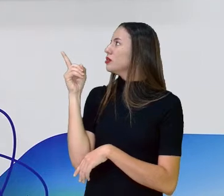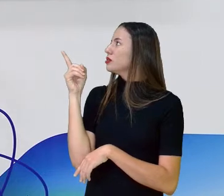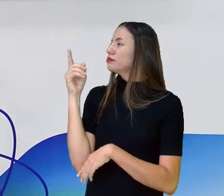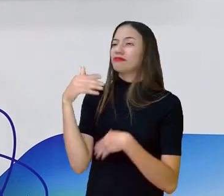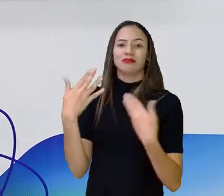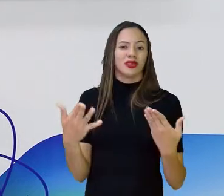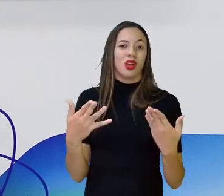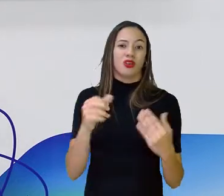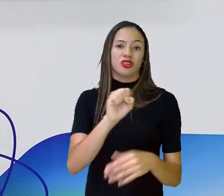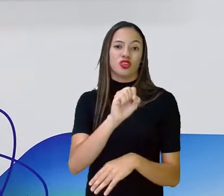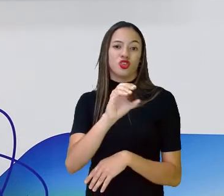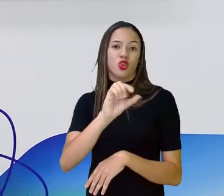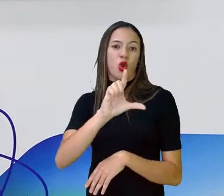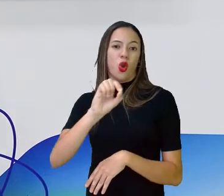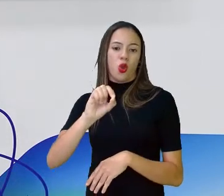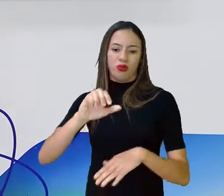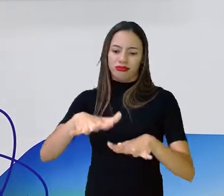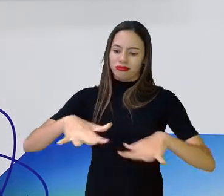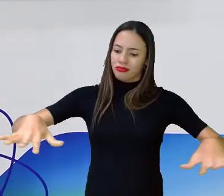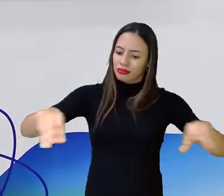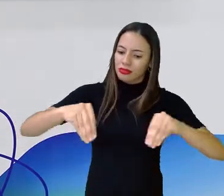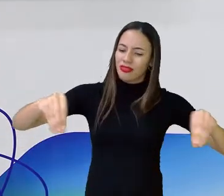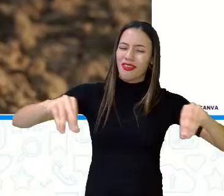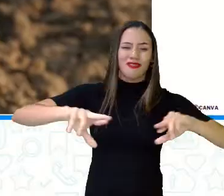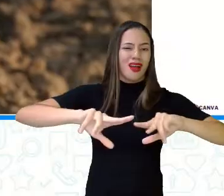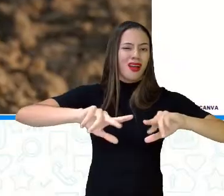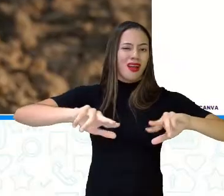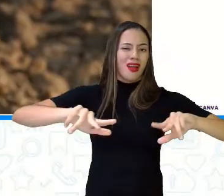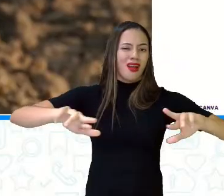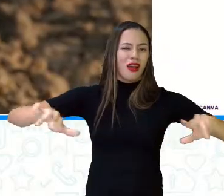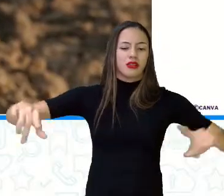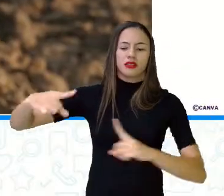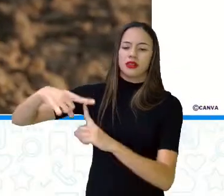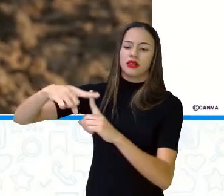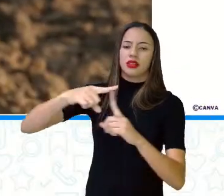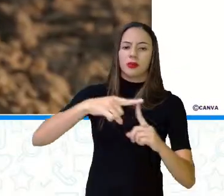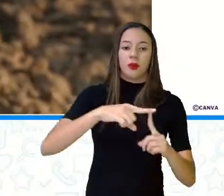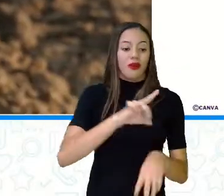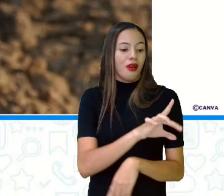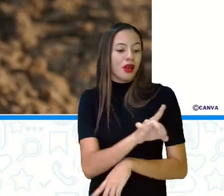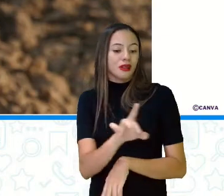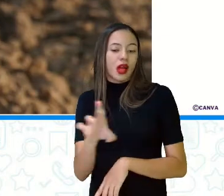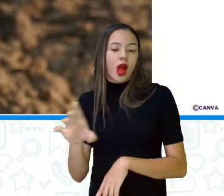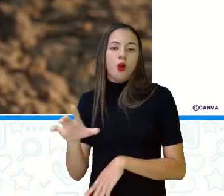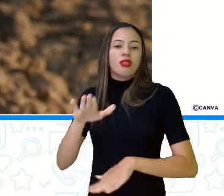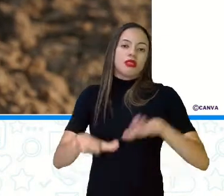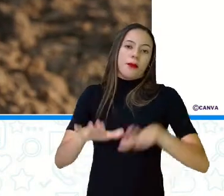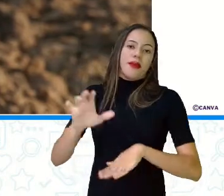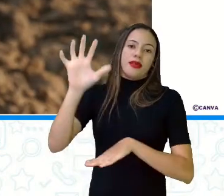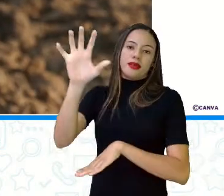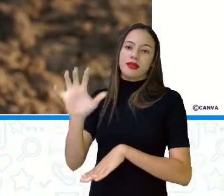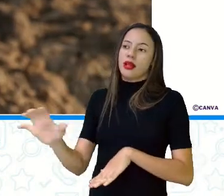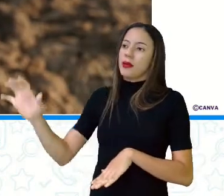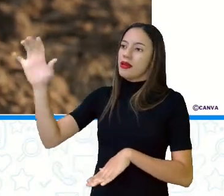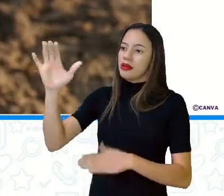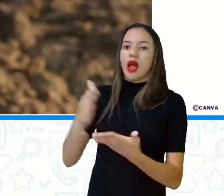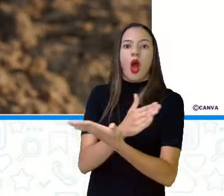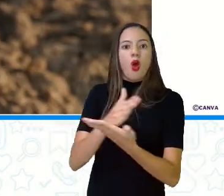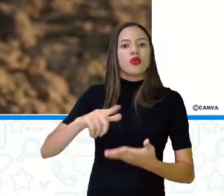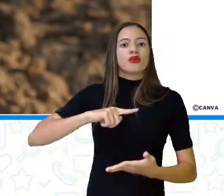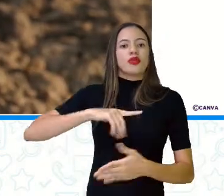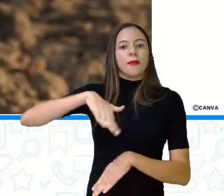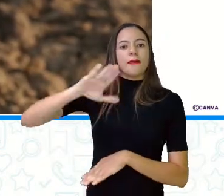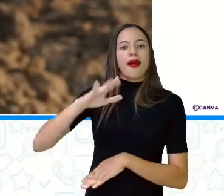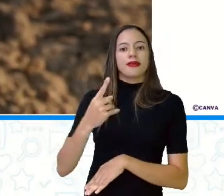são vários tipos e cada um desse, uma determinada região, cada um desse vai ser comum numa determinada área